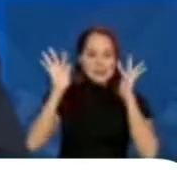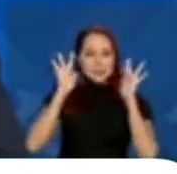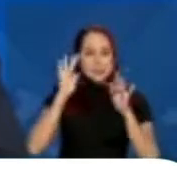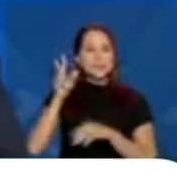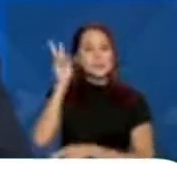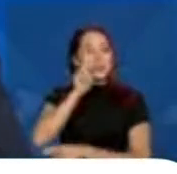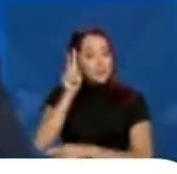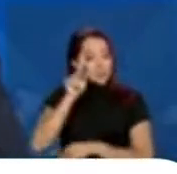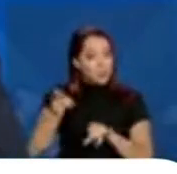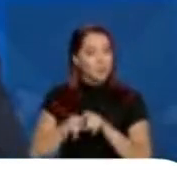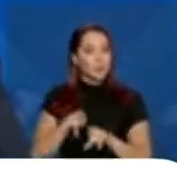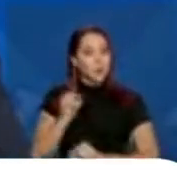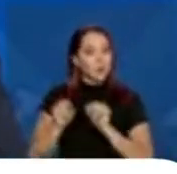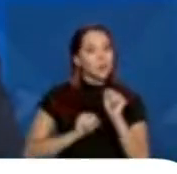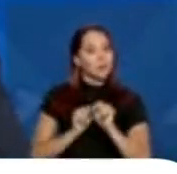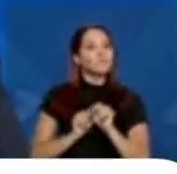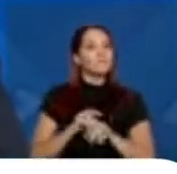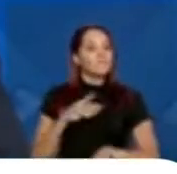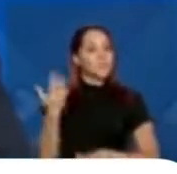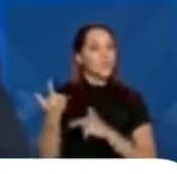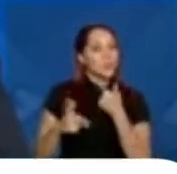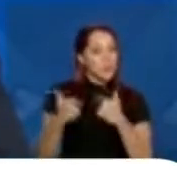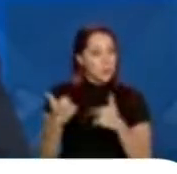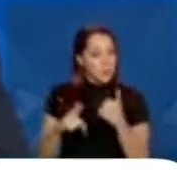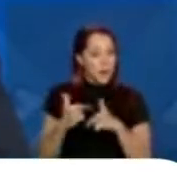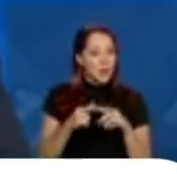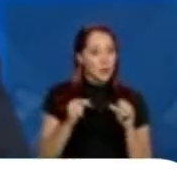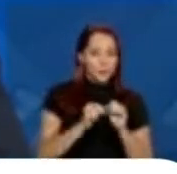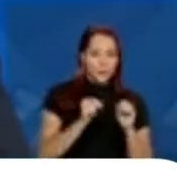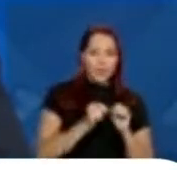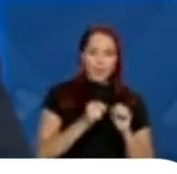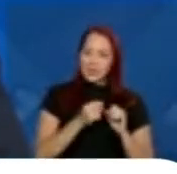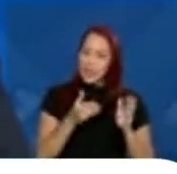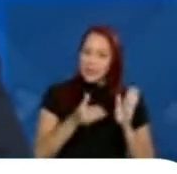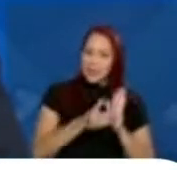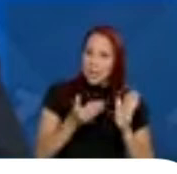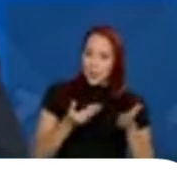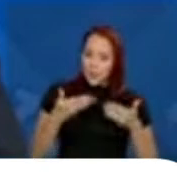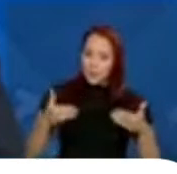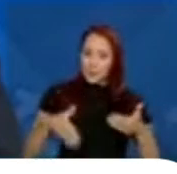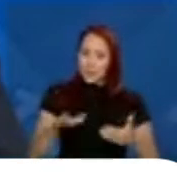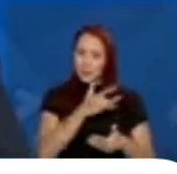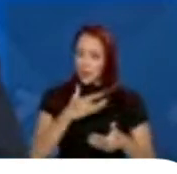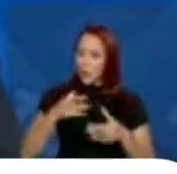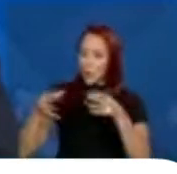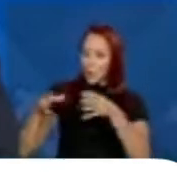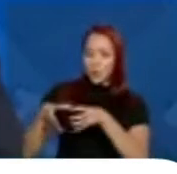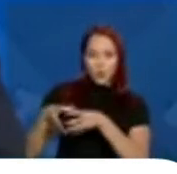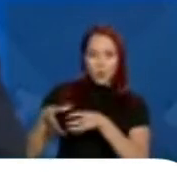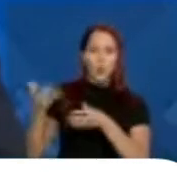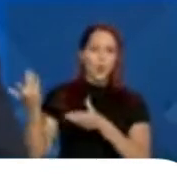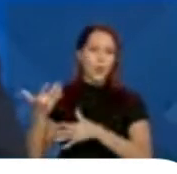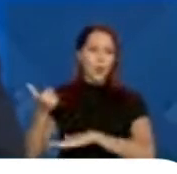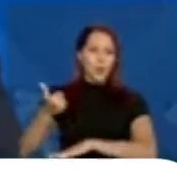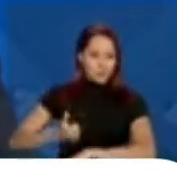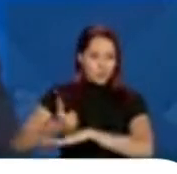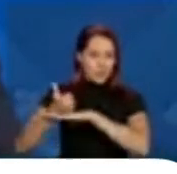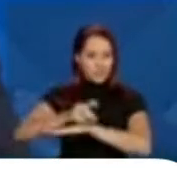também que o trabalho efetuado até agora pelo Ministério da Saúde e sua equipe de secretarias,